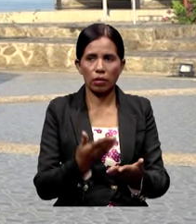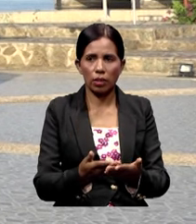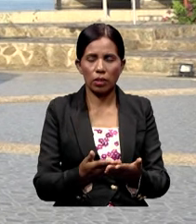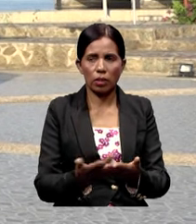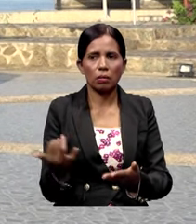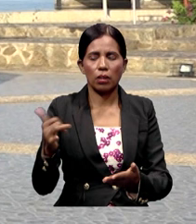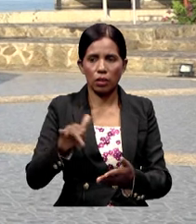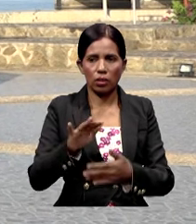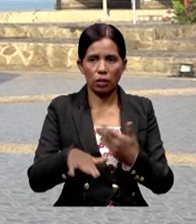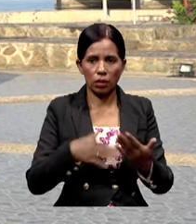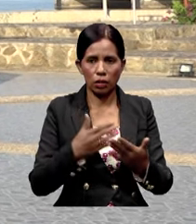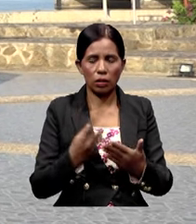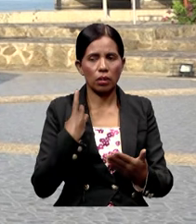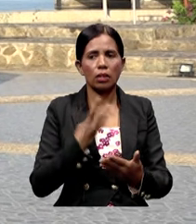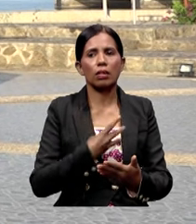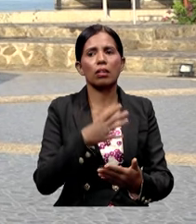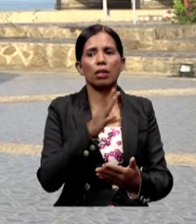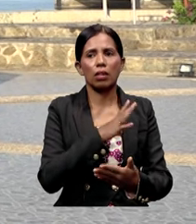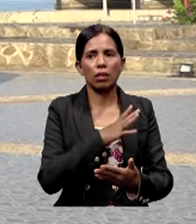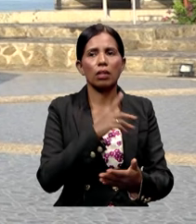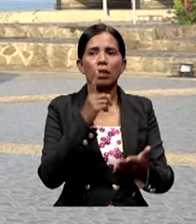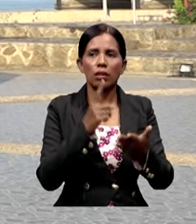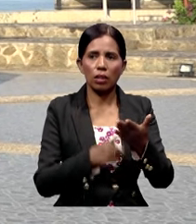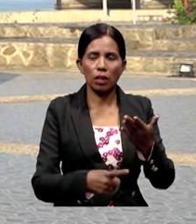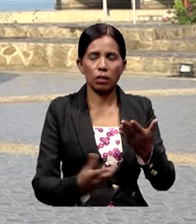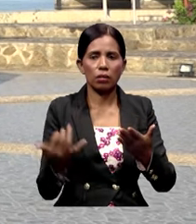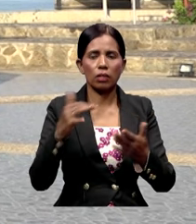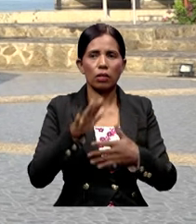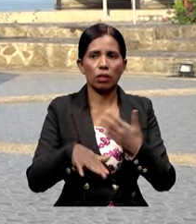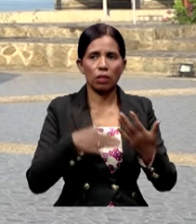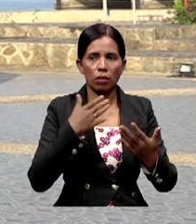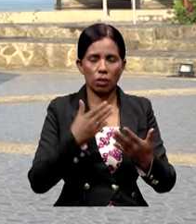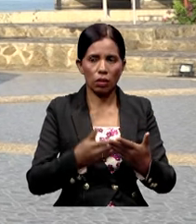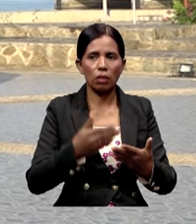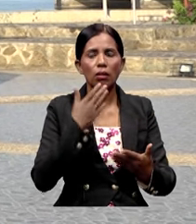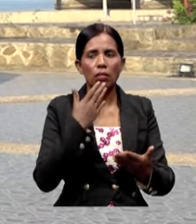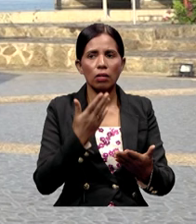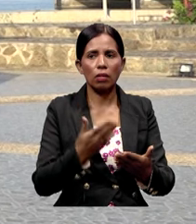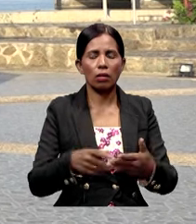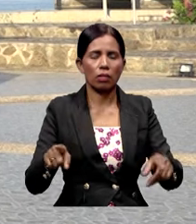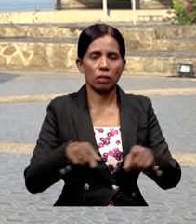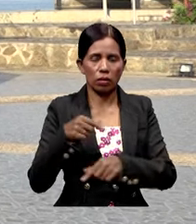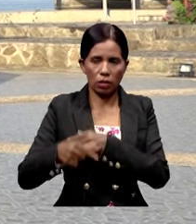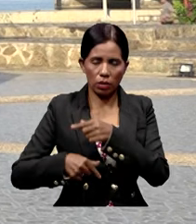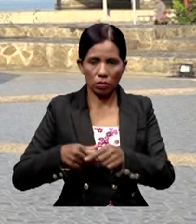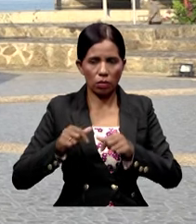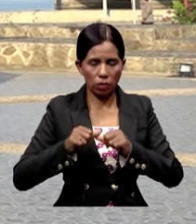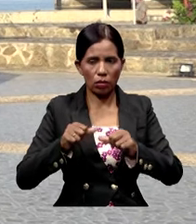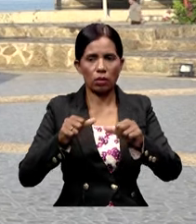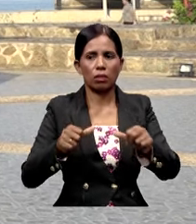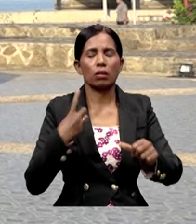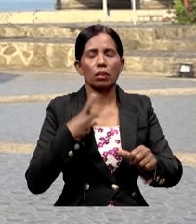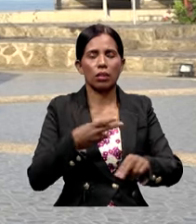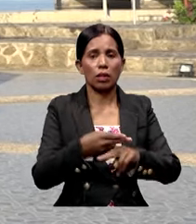ba sirotu. No ita espera kata saida maka sirotu alcanza ona. Hanesan zera saun continuador, ita lolo